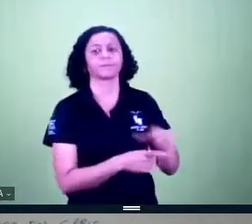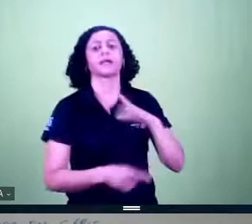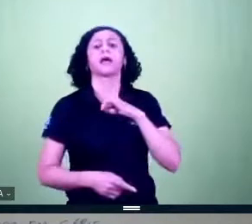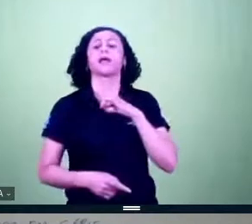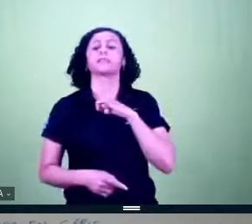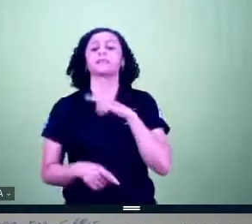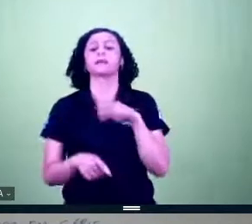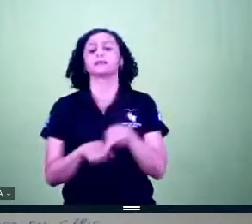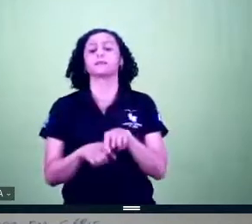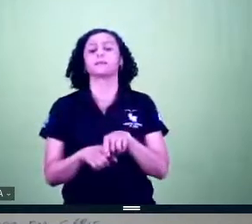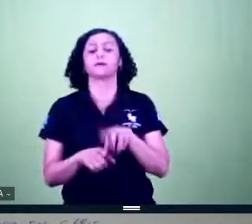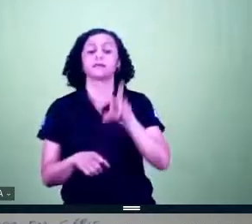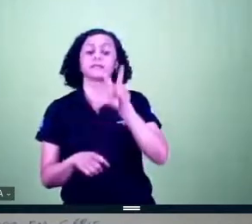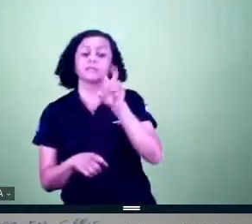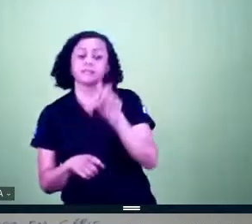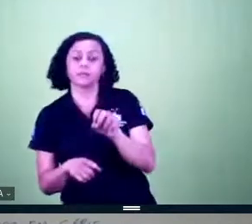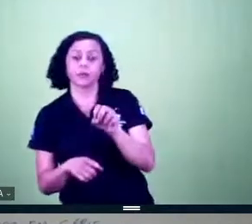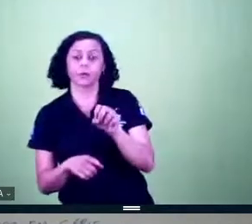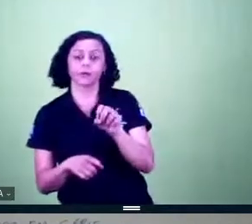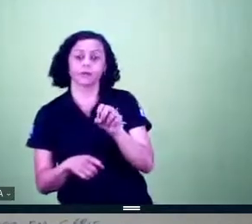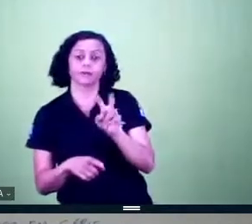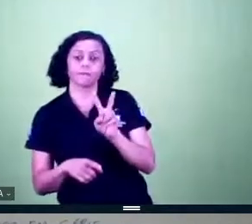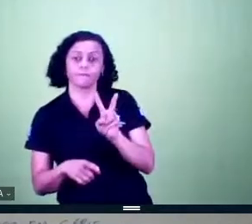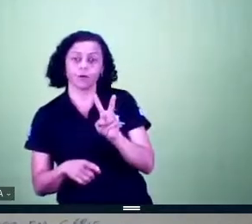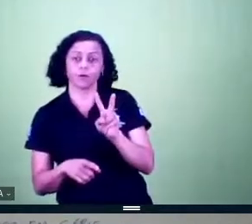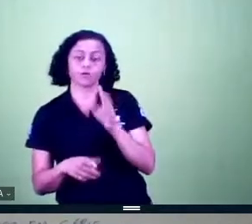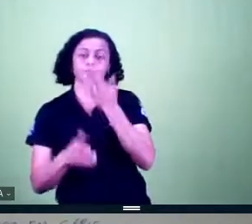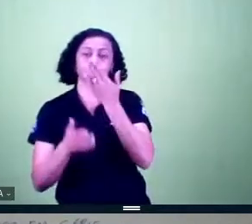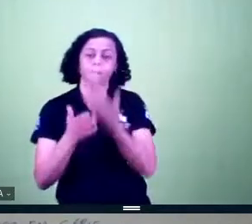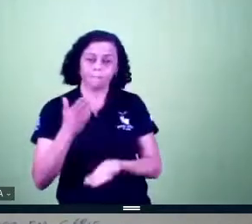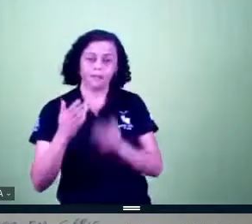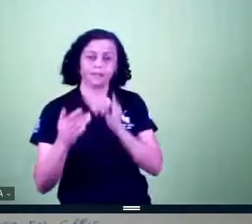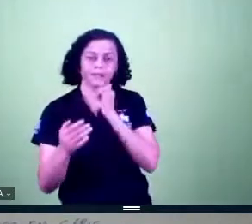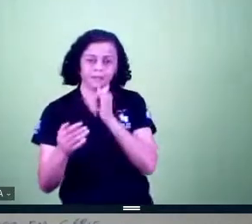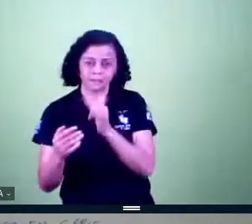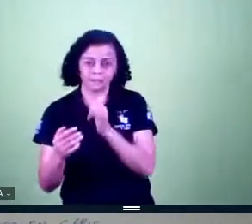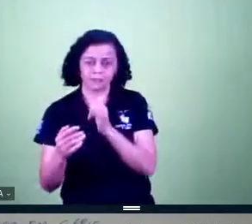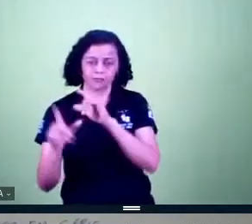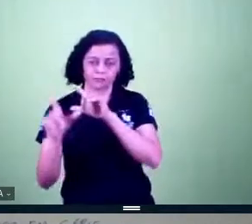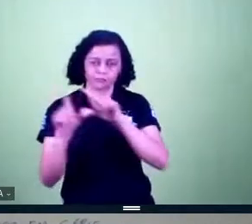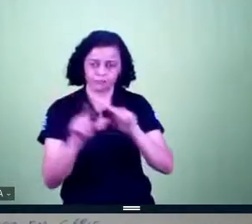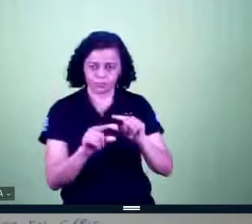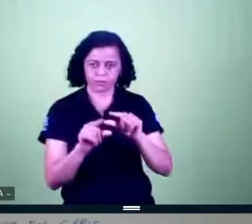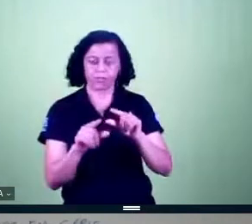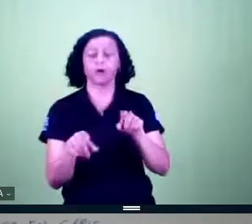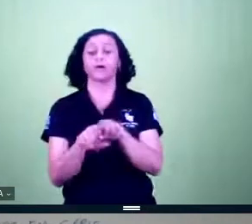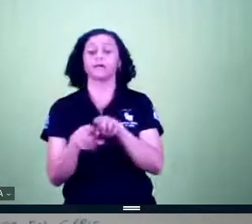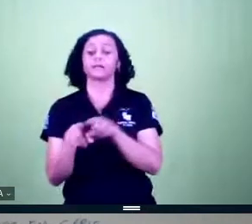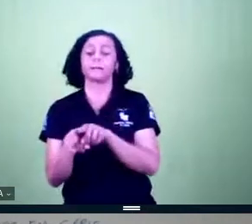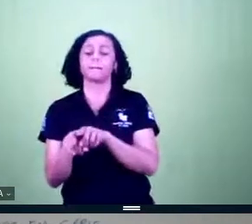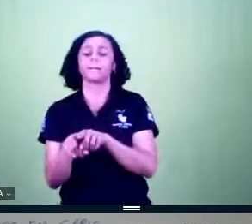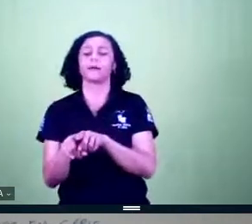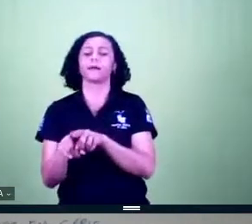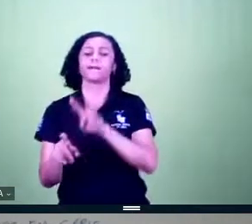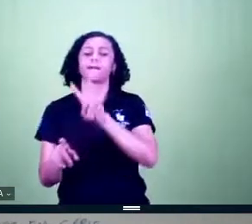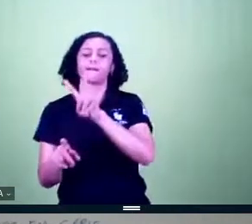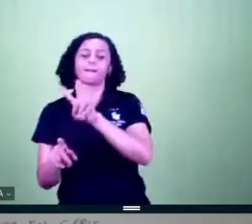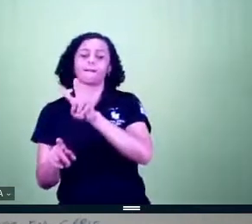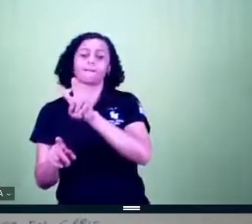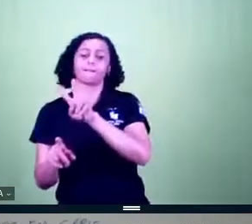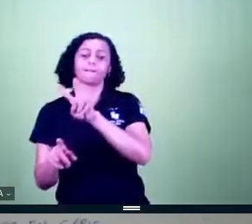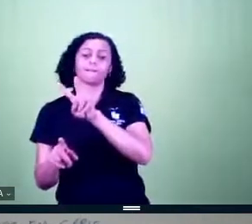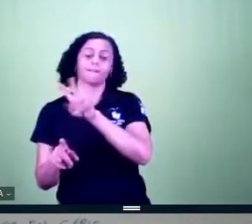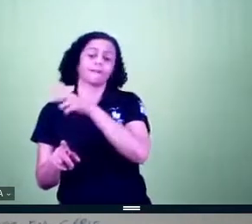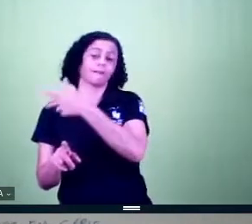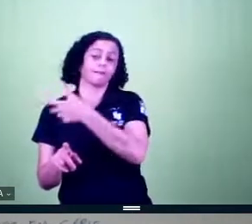aqui 50 volts de queda. Aqui o VR2, 20 ohms, eu vou ter 20 volts de queda. E